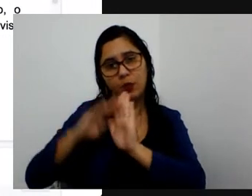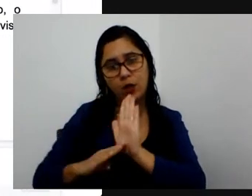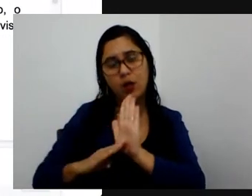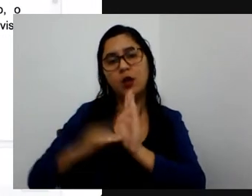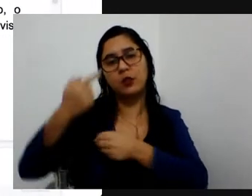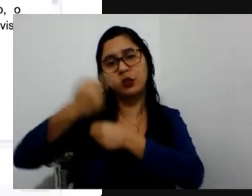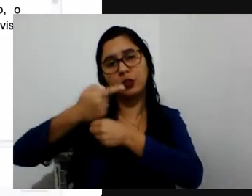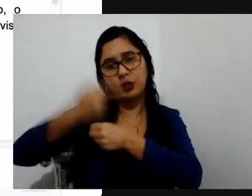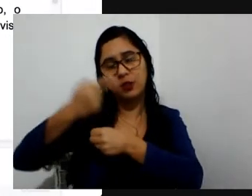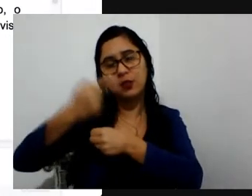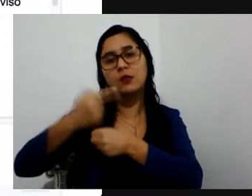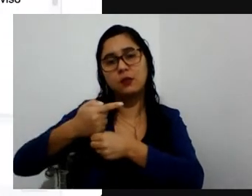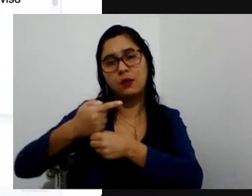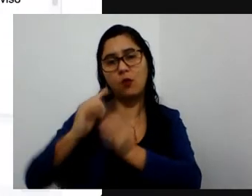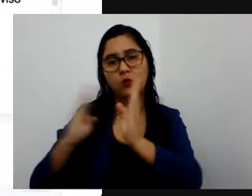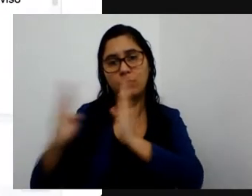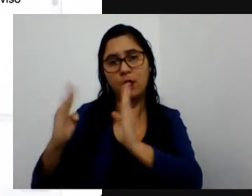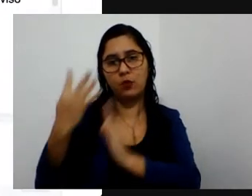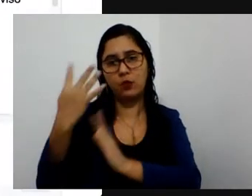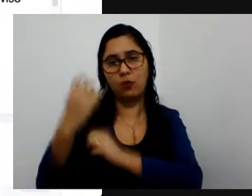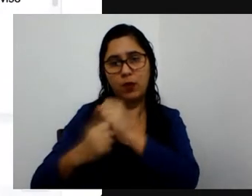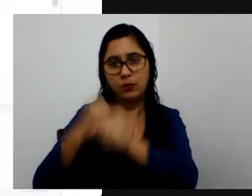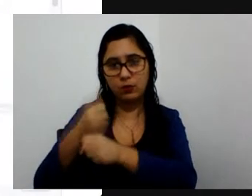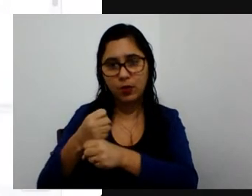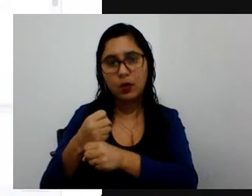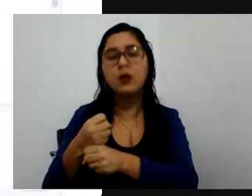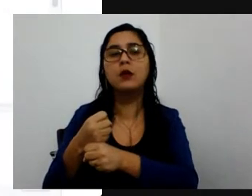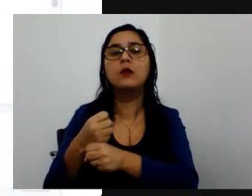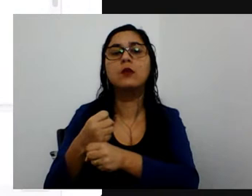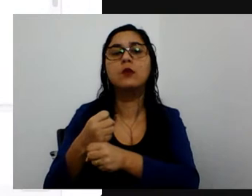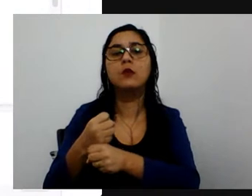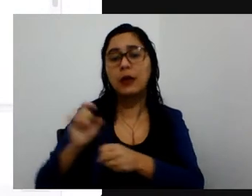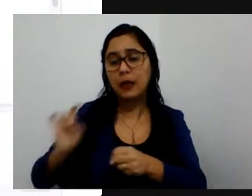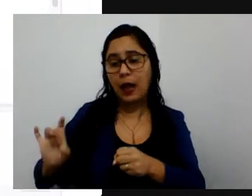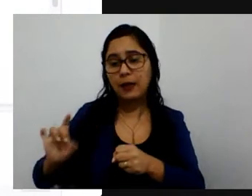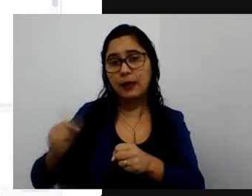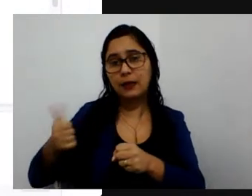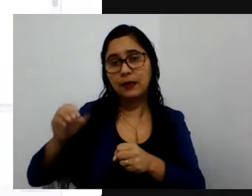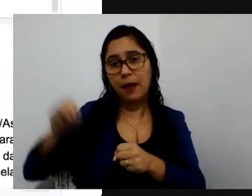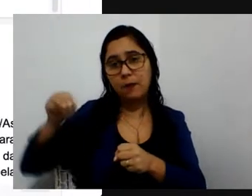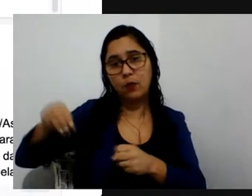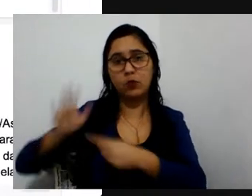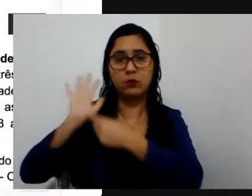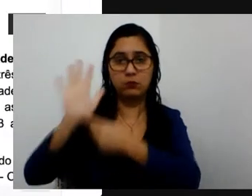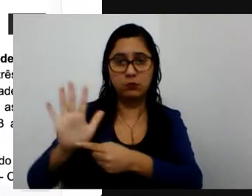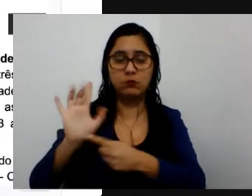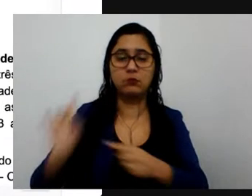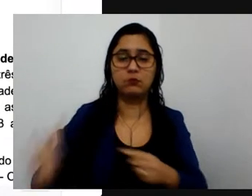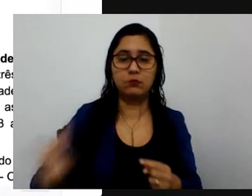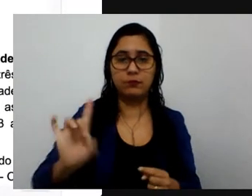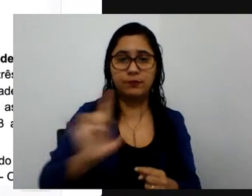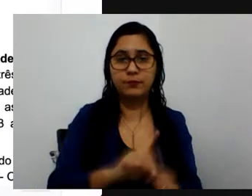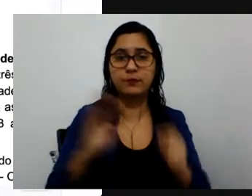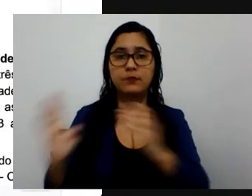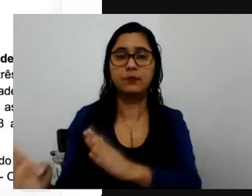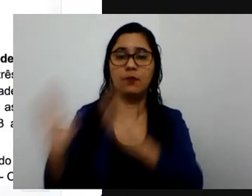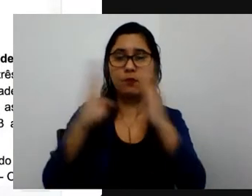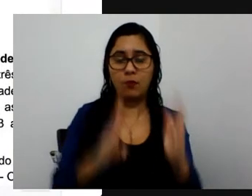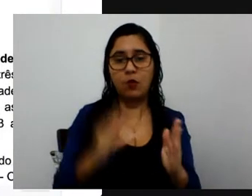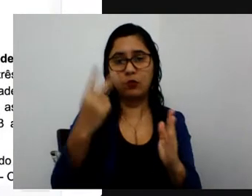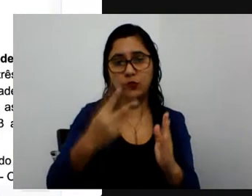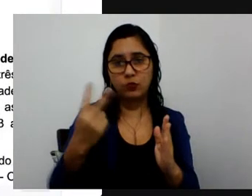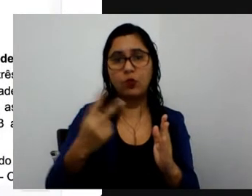nos próximos 4 anos, e cada candidatura terá 10 minutos para fazê-lo. Bloco 2, com duração de